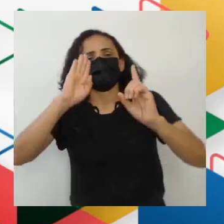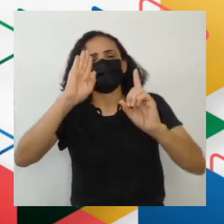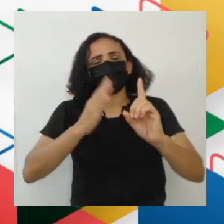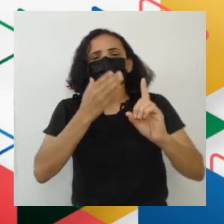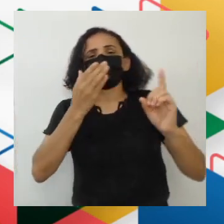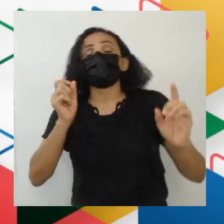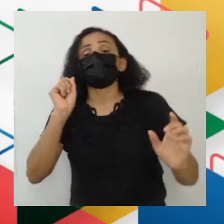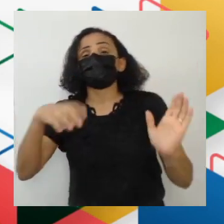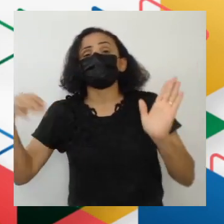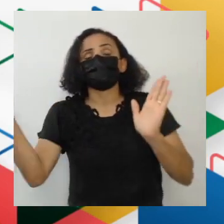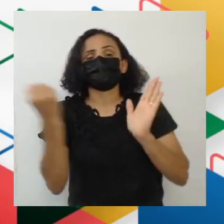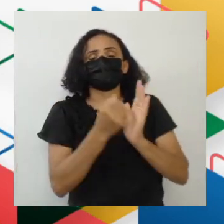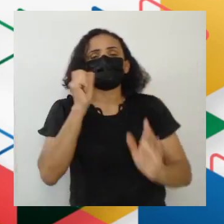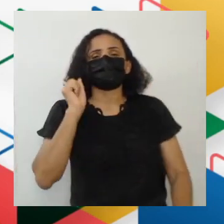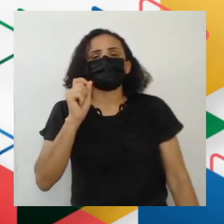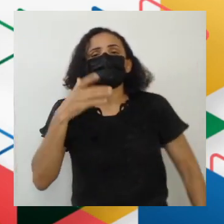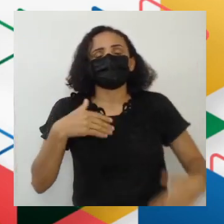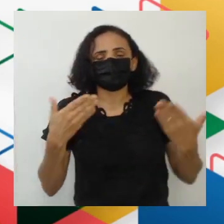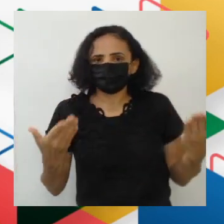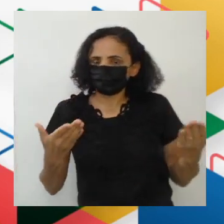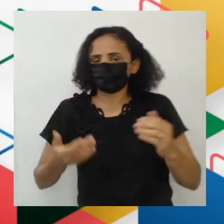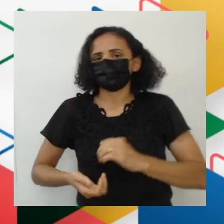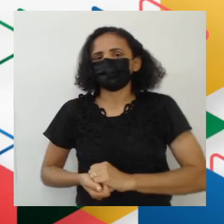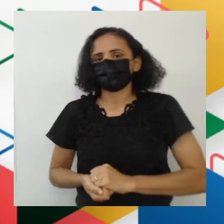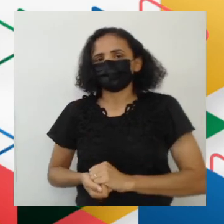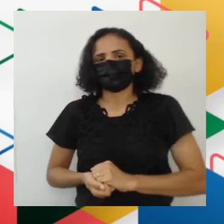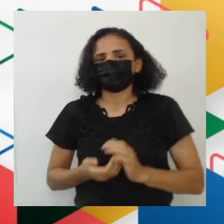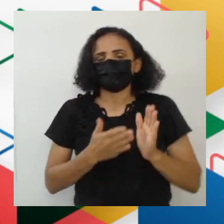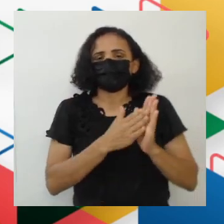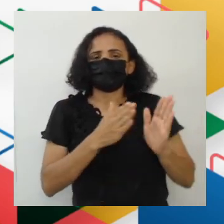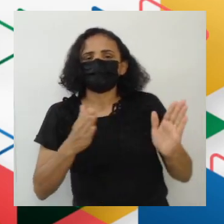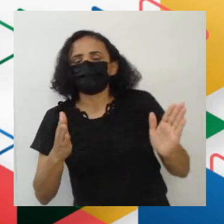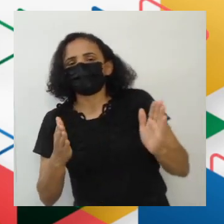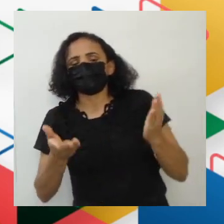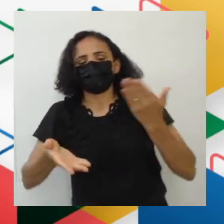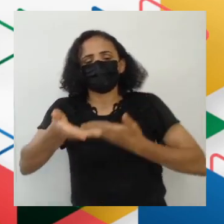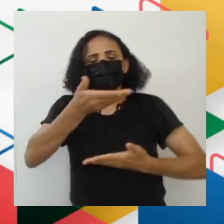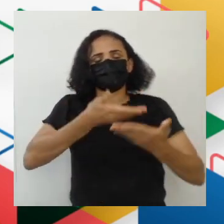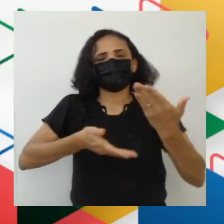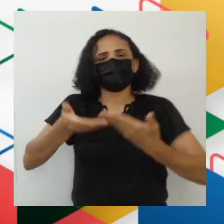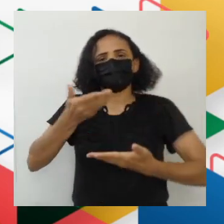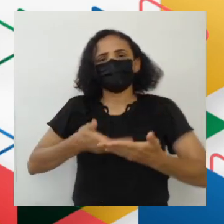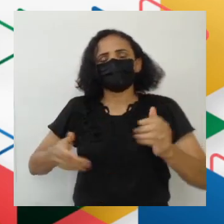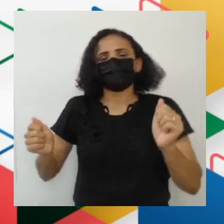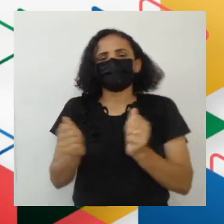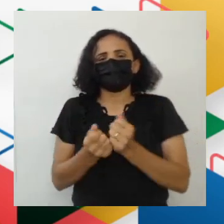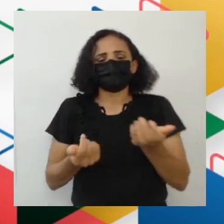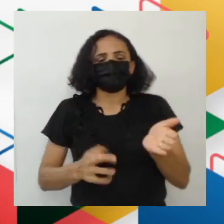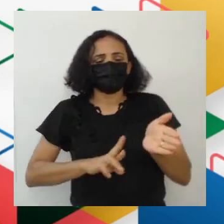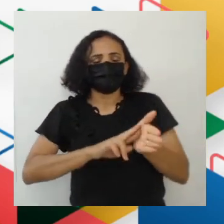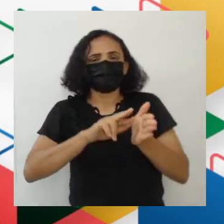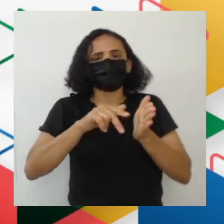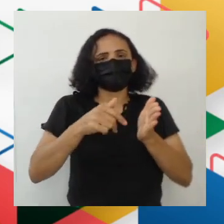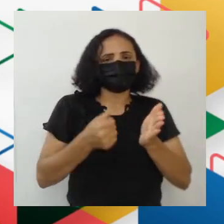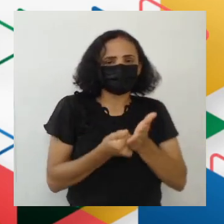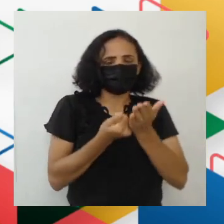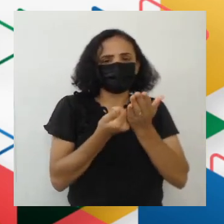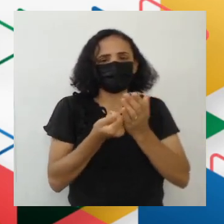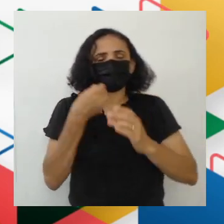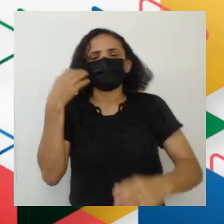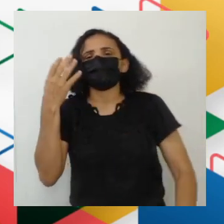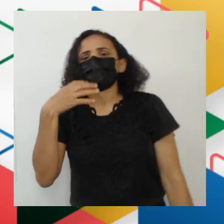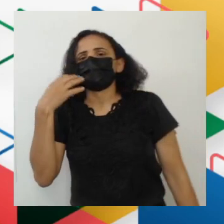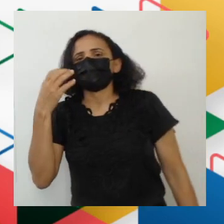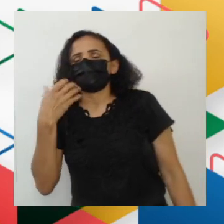marca o quê? Marca justamente essa inter-relação entre dois gêneros musicais brasileiros, tá